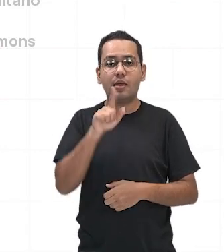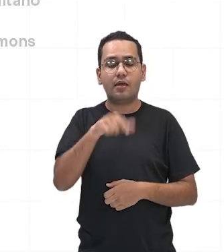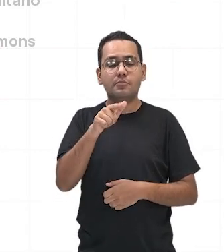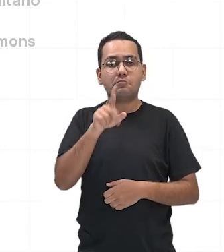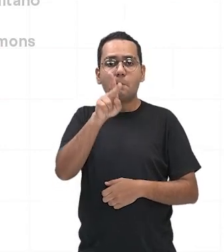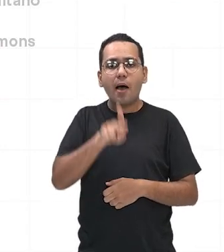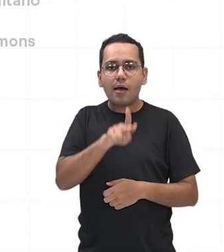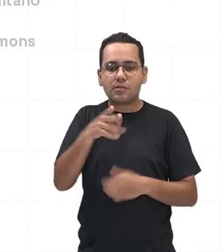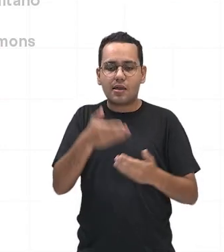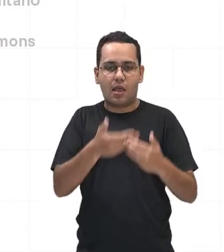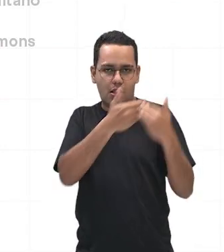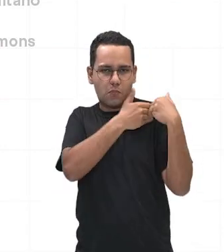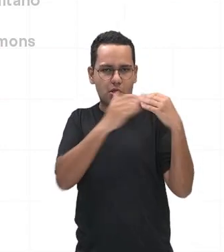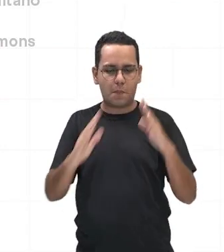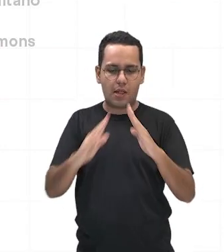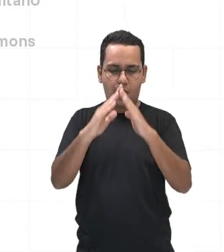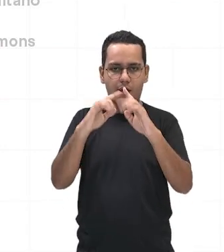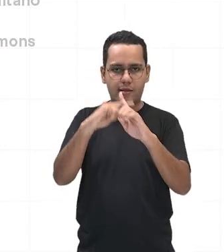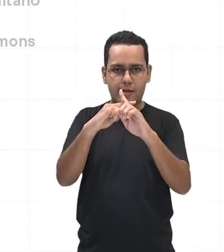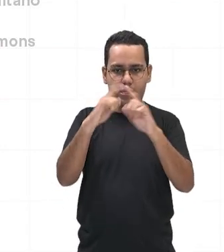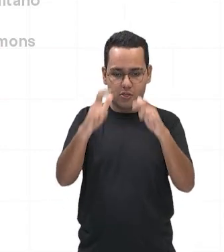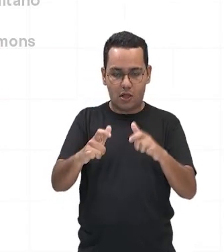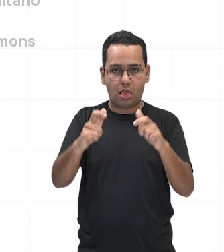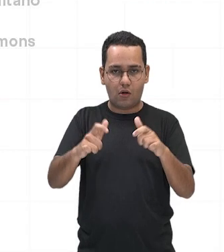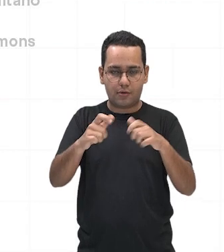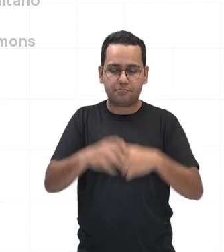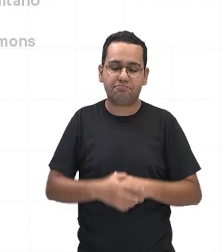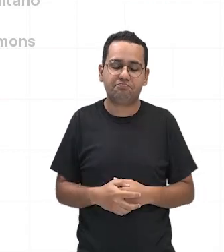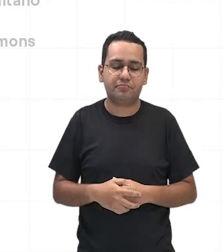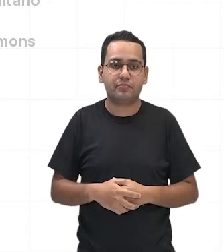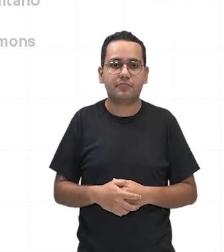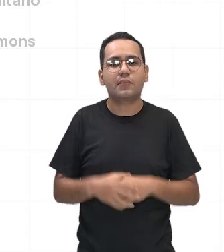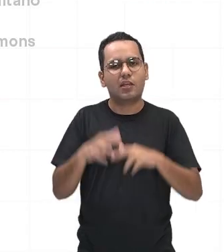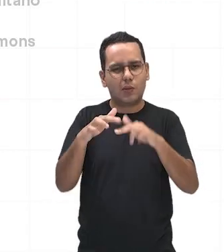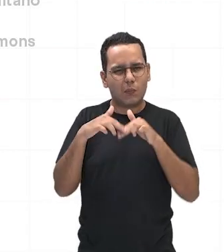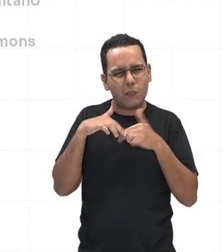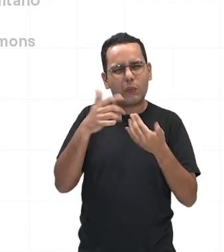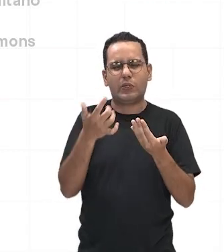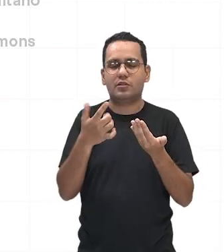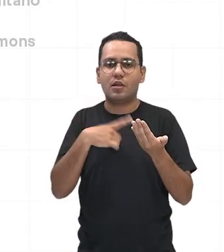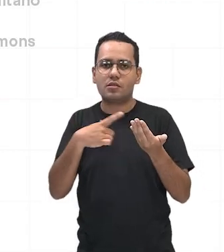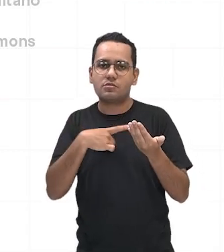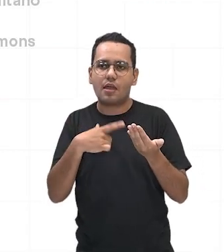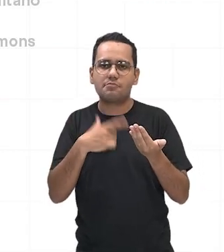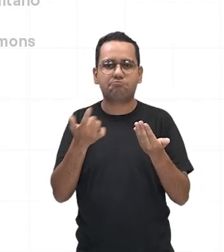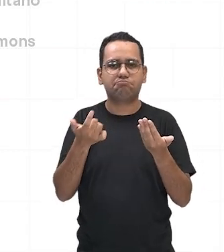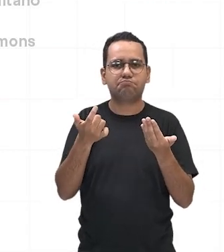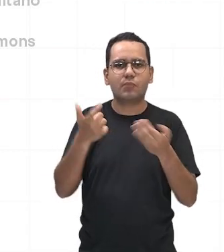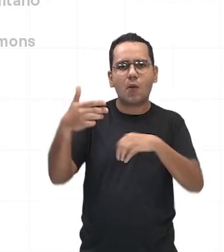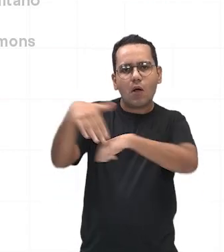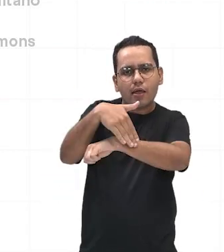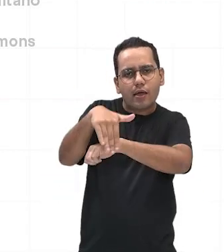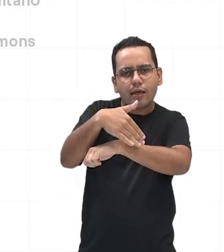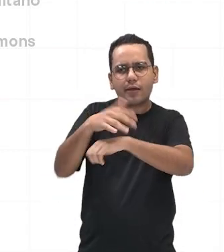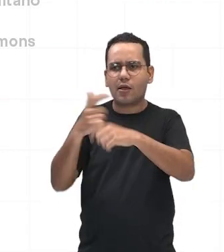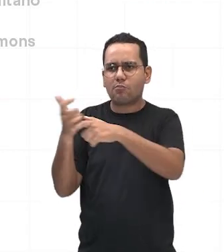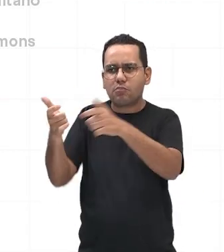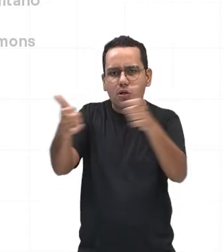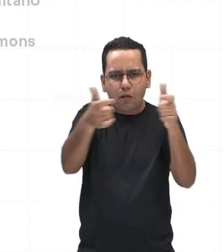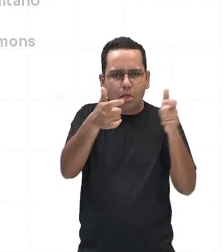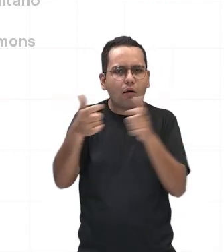por uma paróquia, por isso que no bairro, na comunidade, geralmente tem, então, aí um pároco, que ele é,